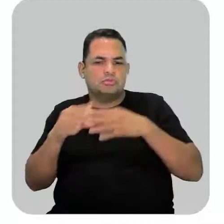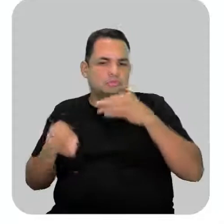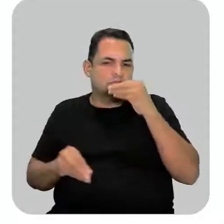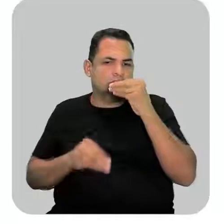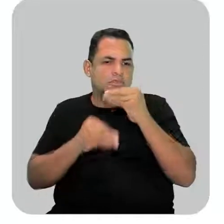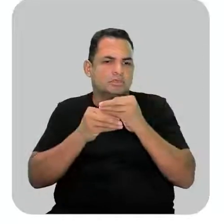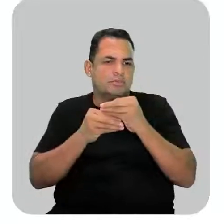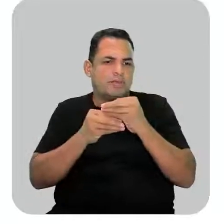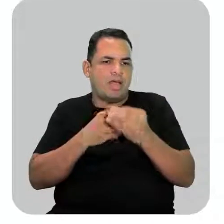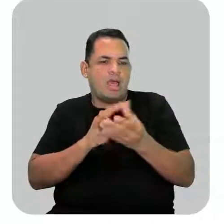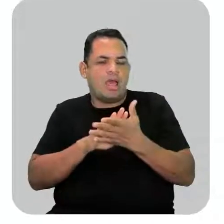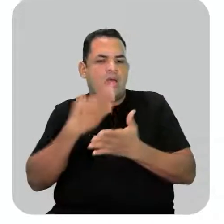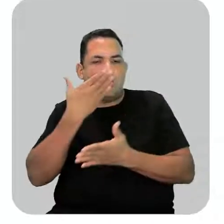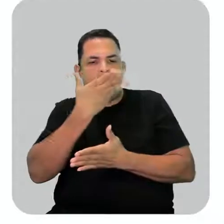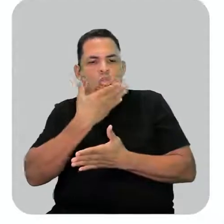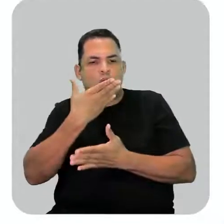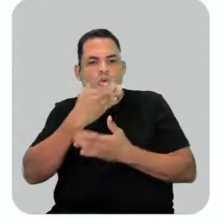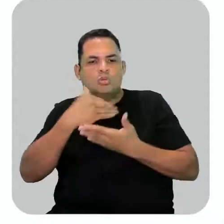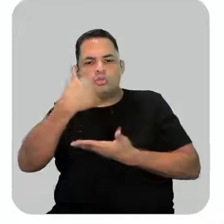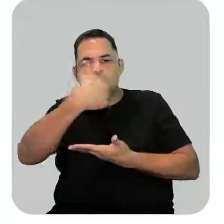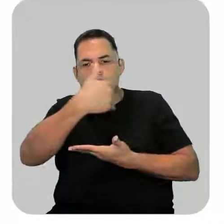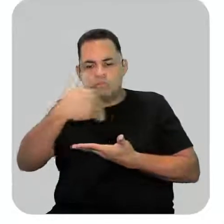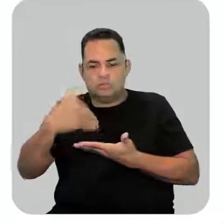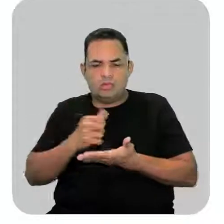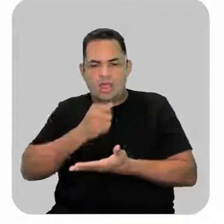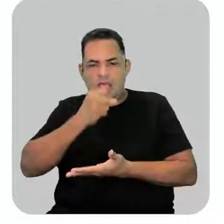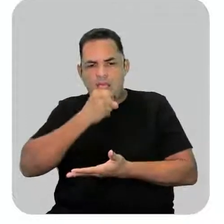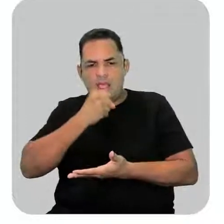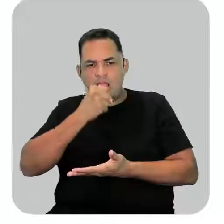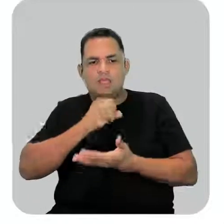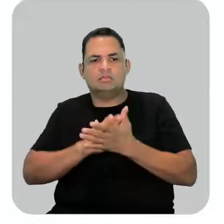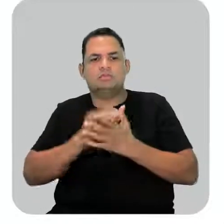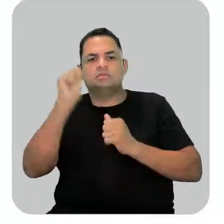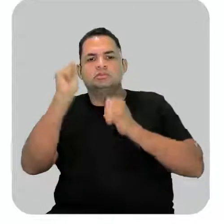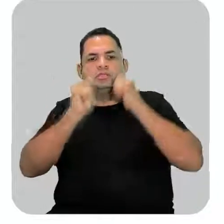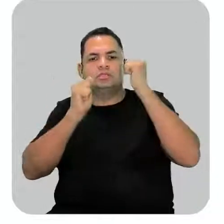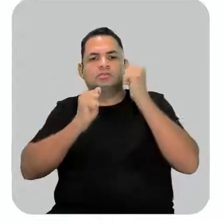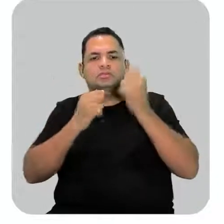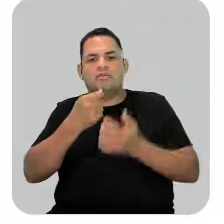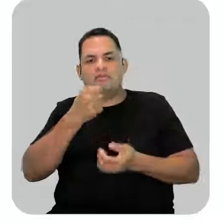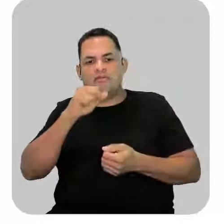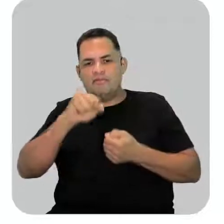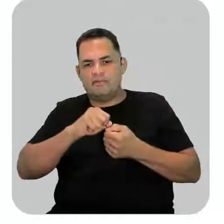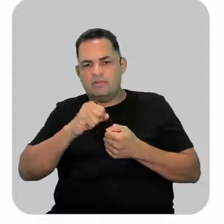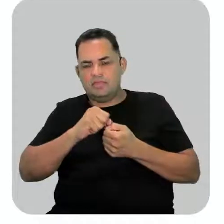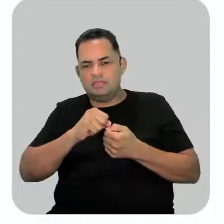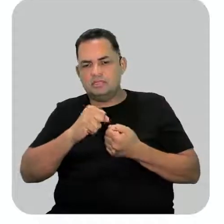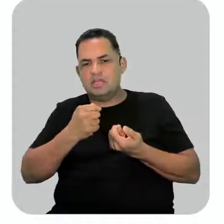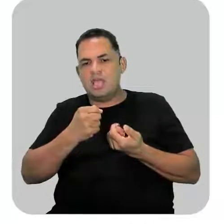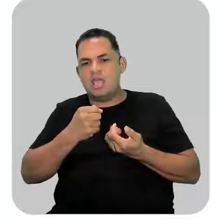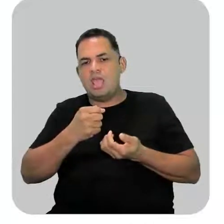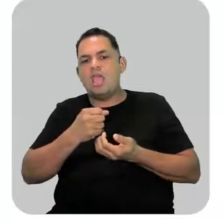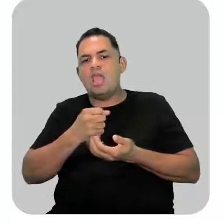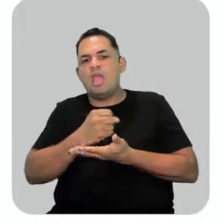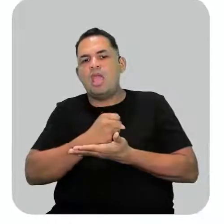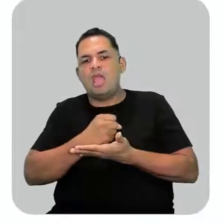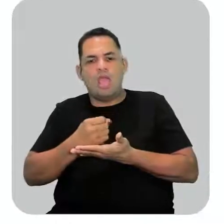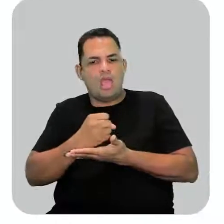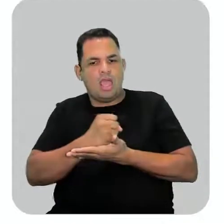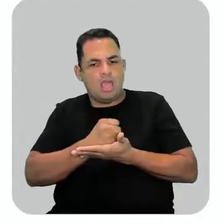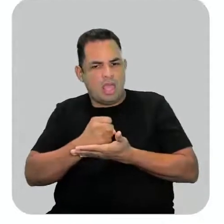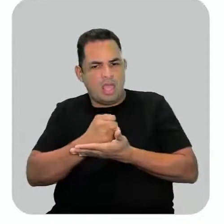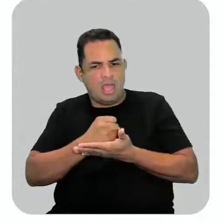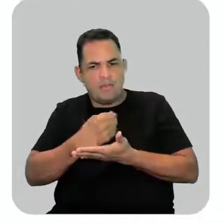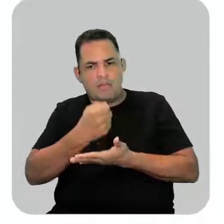de consistência em doces, bolos e sorvetes. Na indústria farmacêutica, ele é usado para fazer